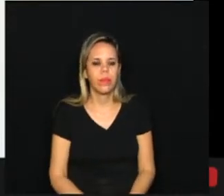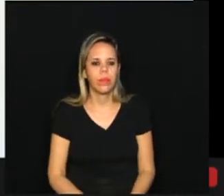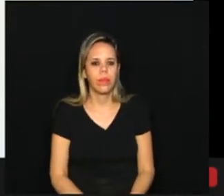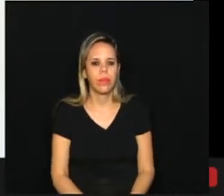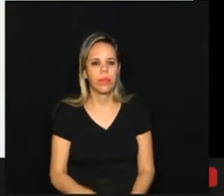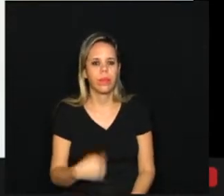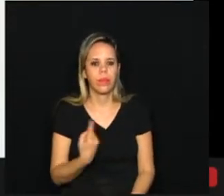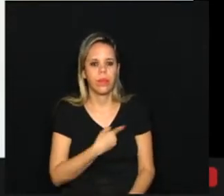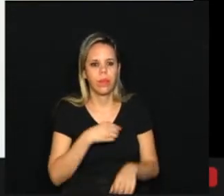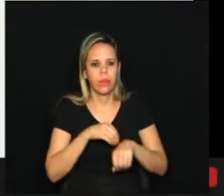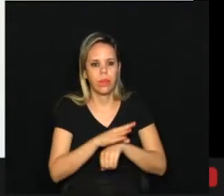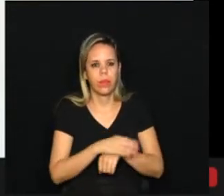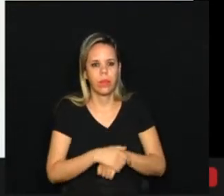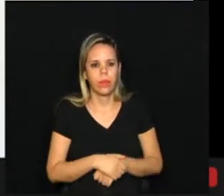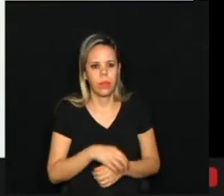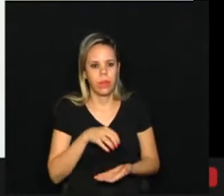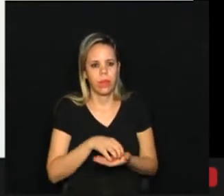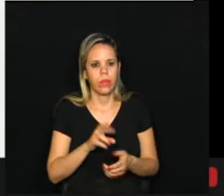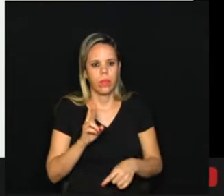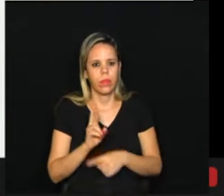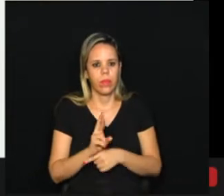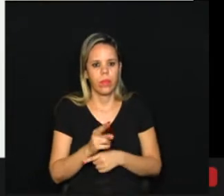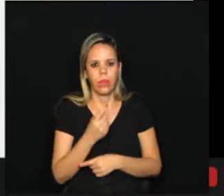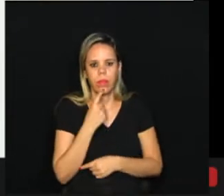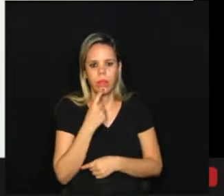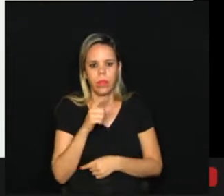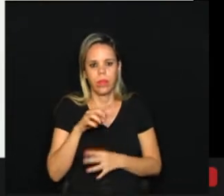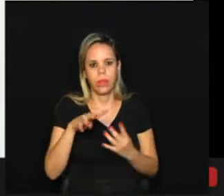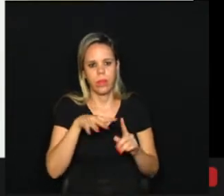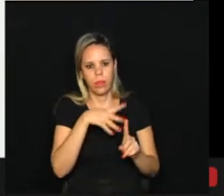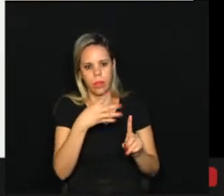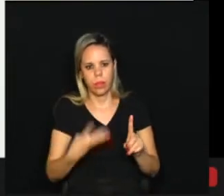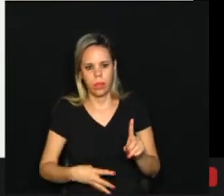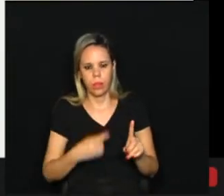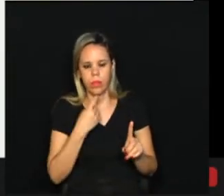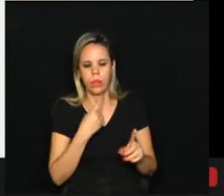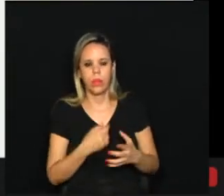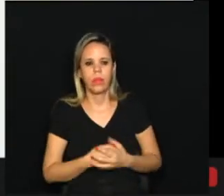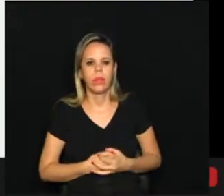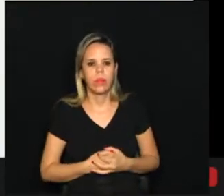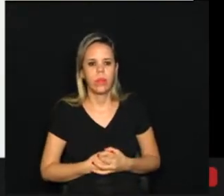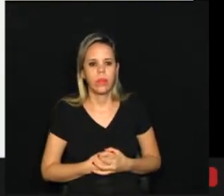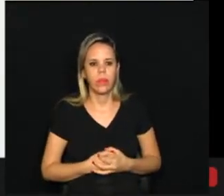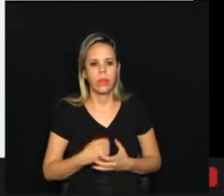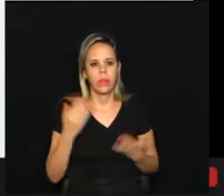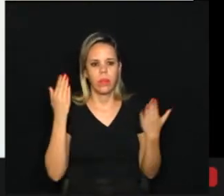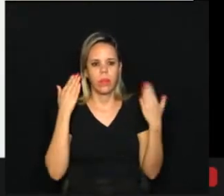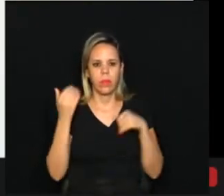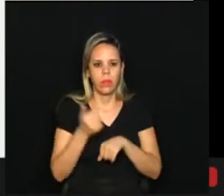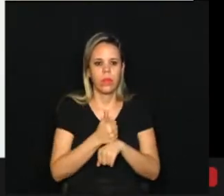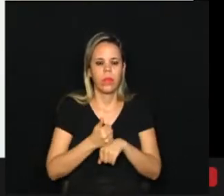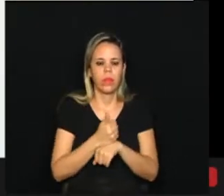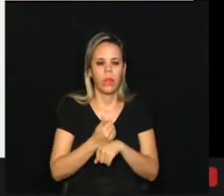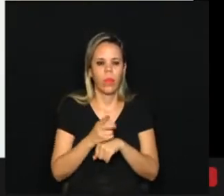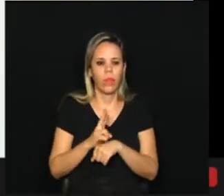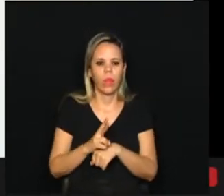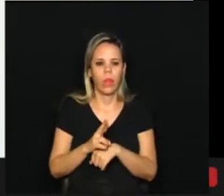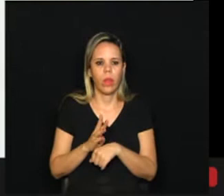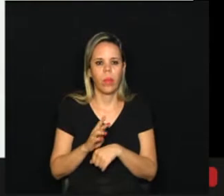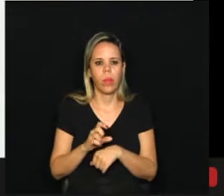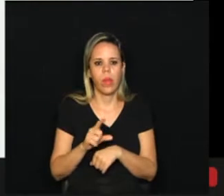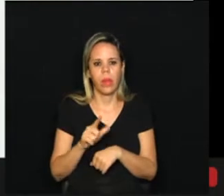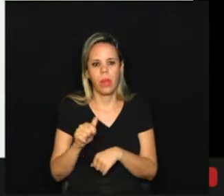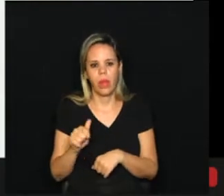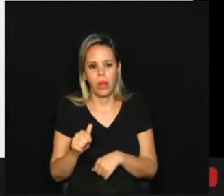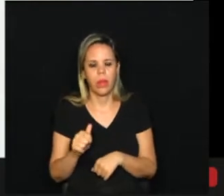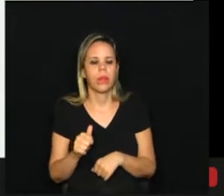Nós trouxemos o Centro de Referência de LGBT aqui de Campinas, com a psicóloga a doutora Bárbara, do Centro de